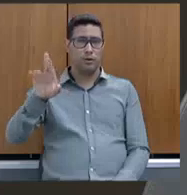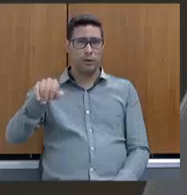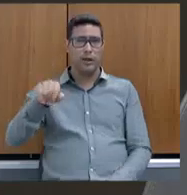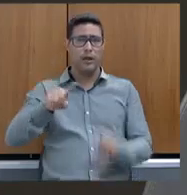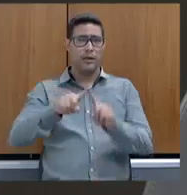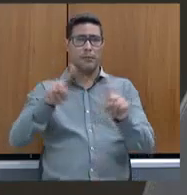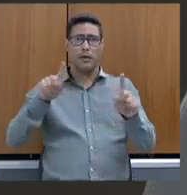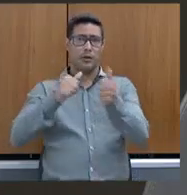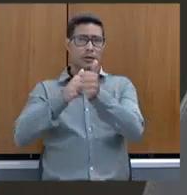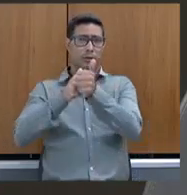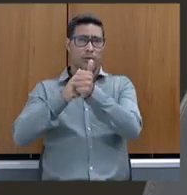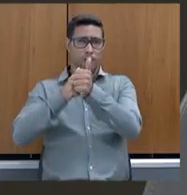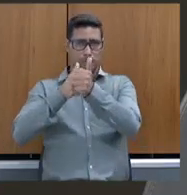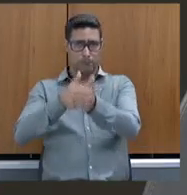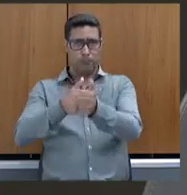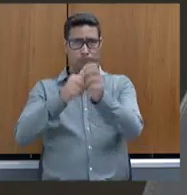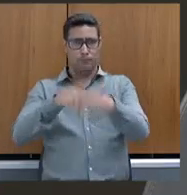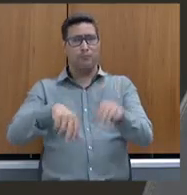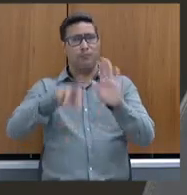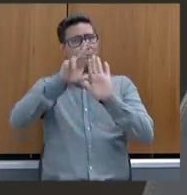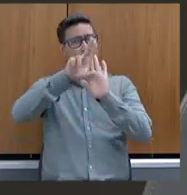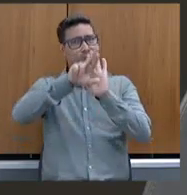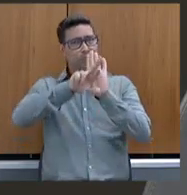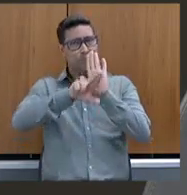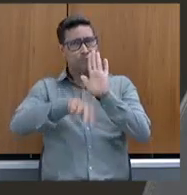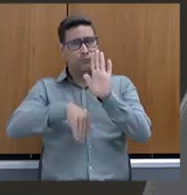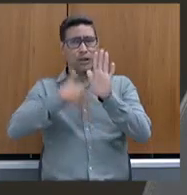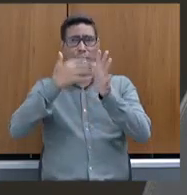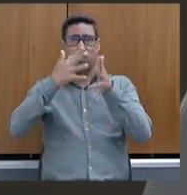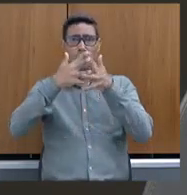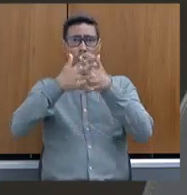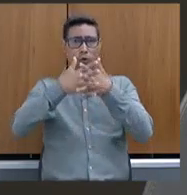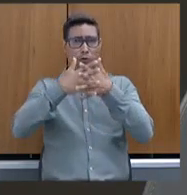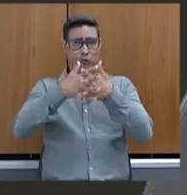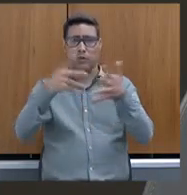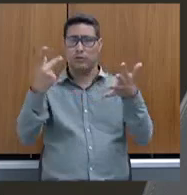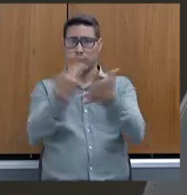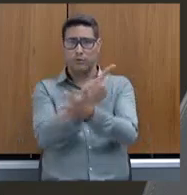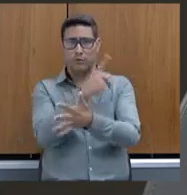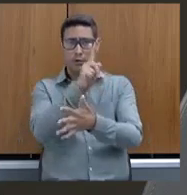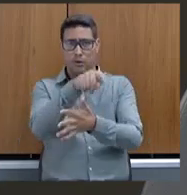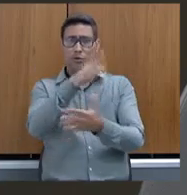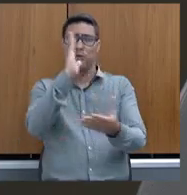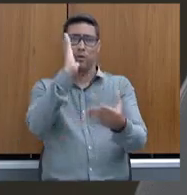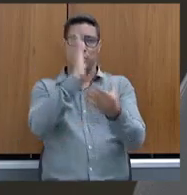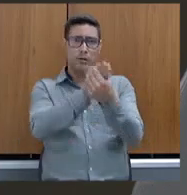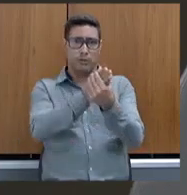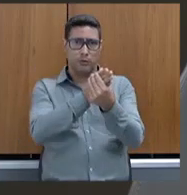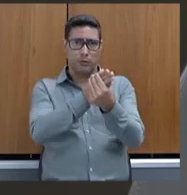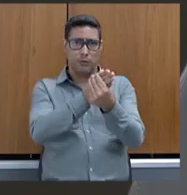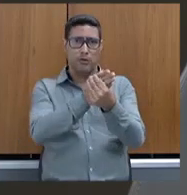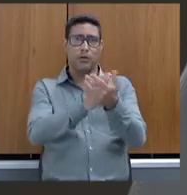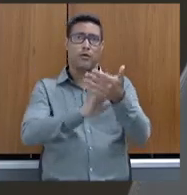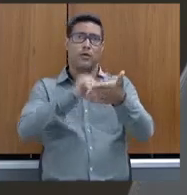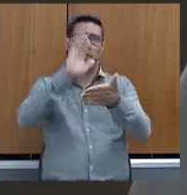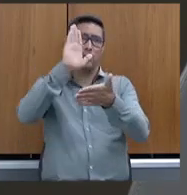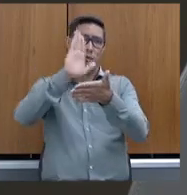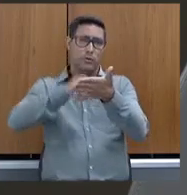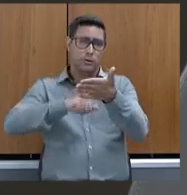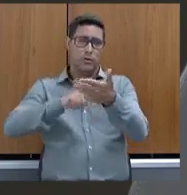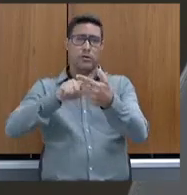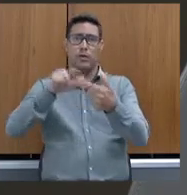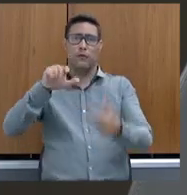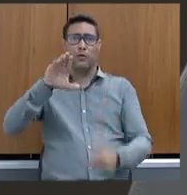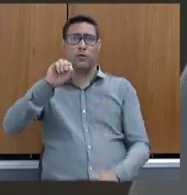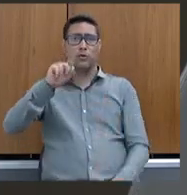acompanhou os diversos conflito nesse processo inclusive com a retirada Coletiva dos Conselheiros do